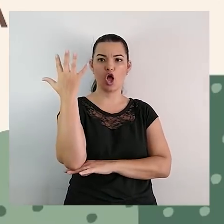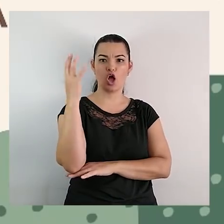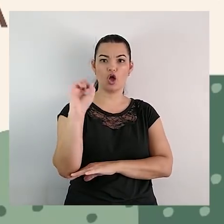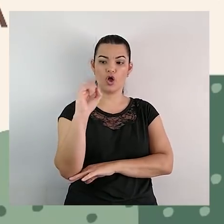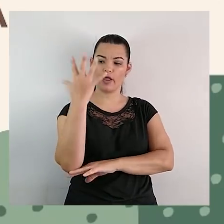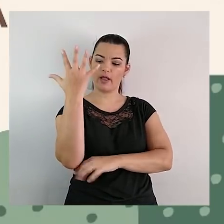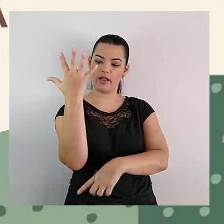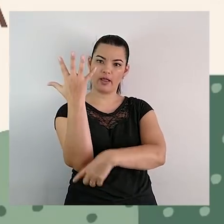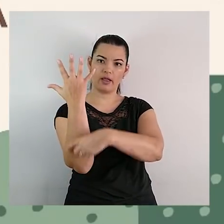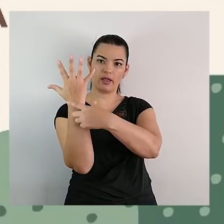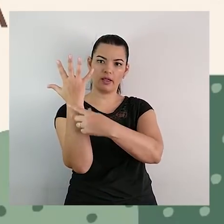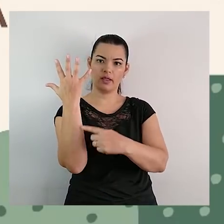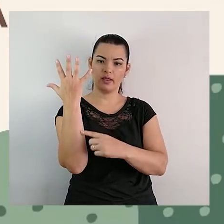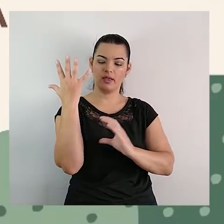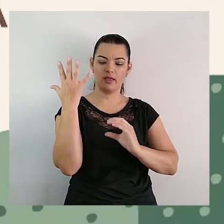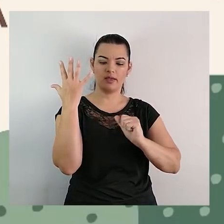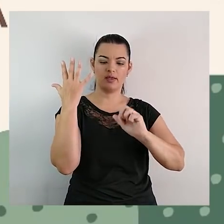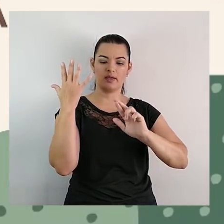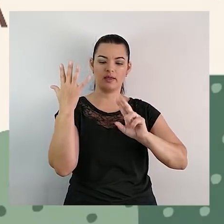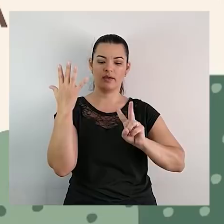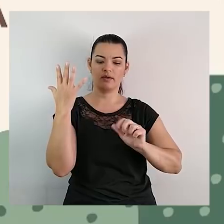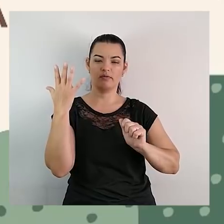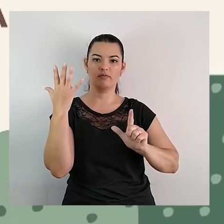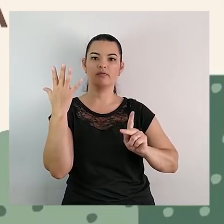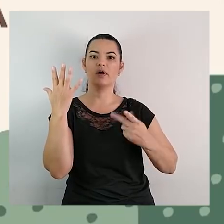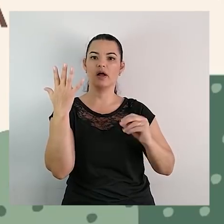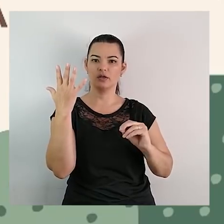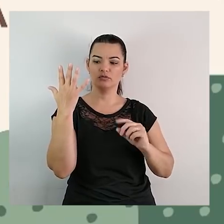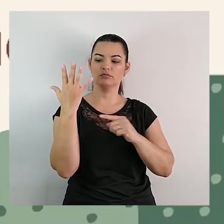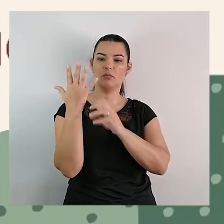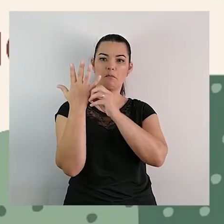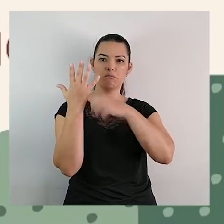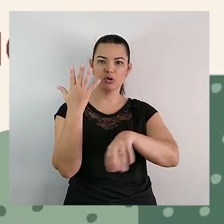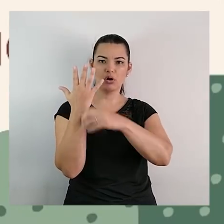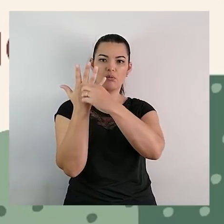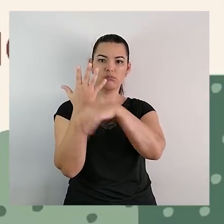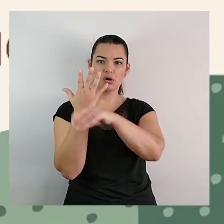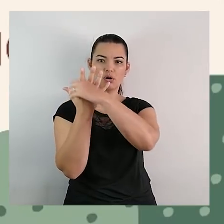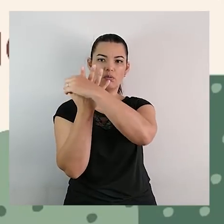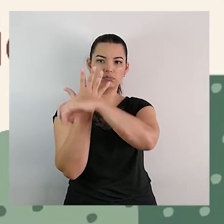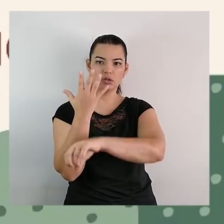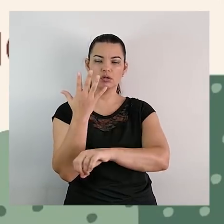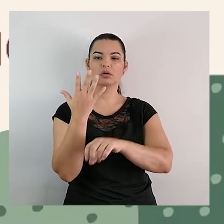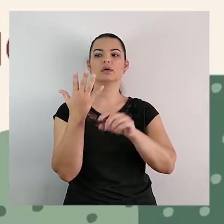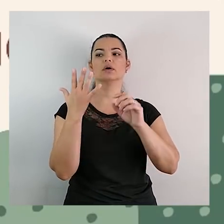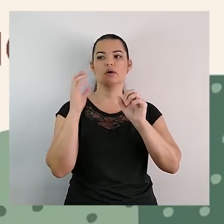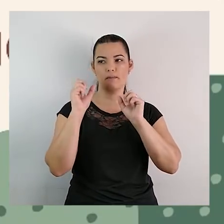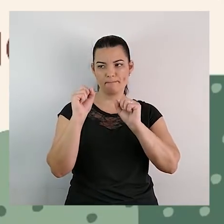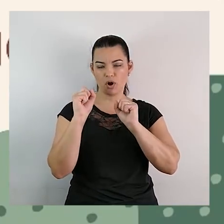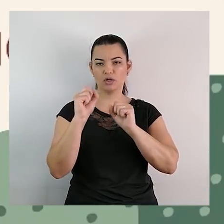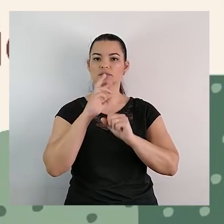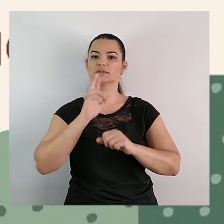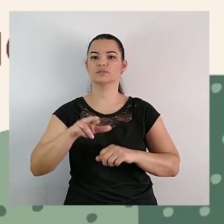bolotas pelo chão dessa floresta, pode dar fim ao mistério. O carvalho.